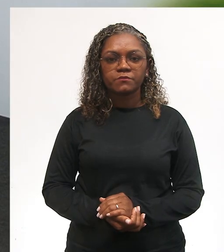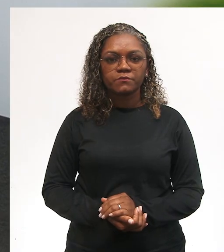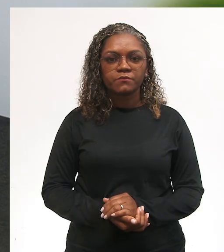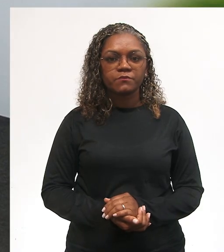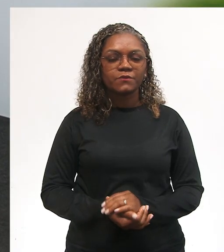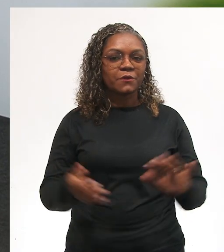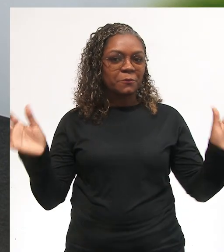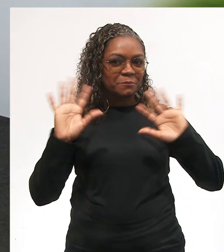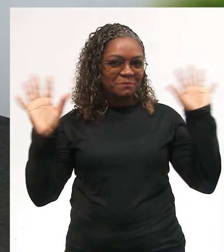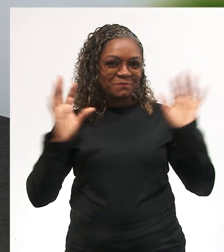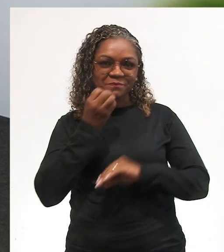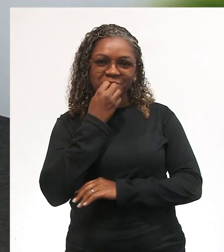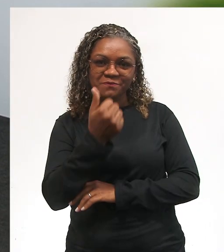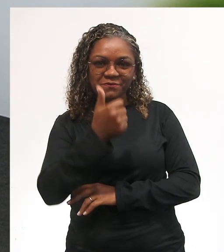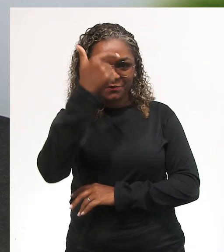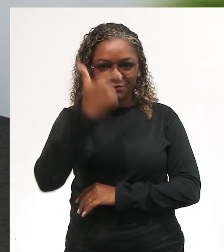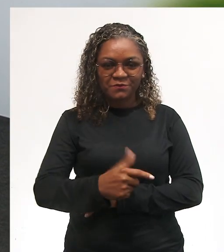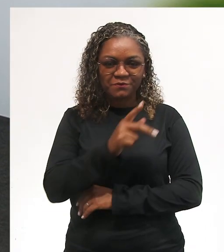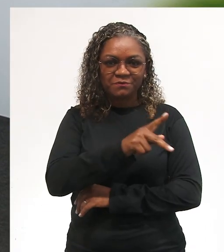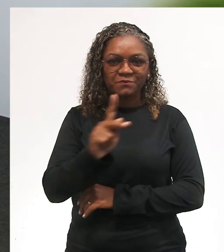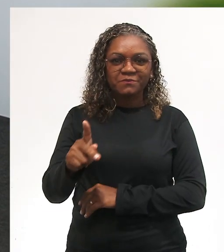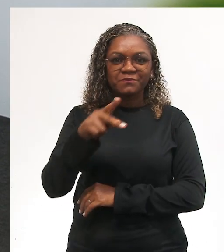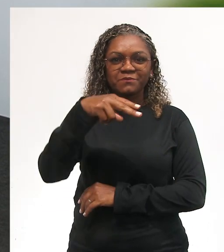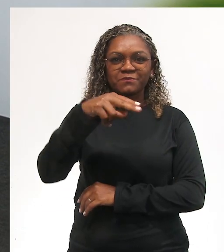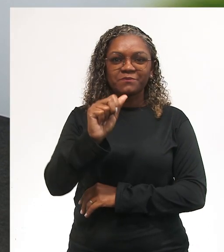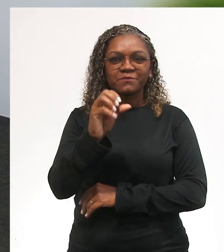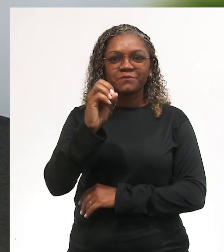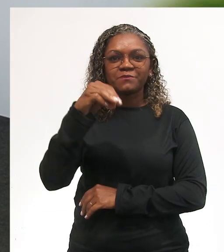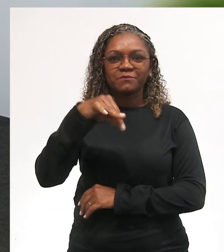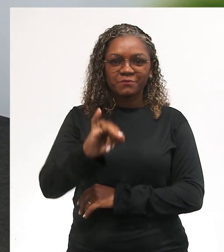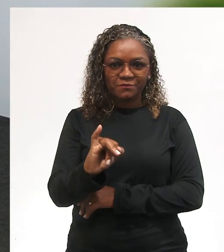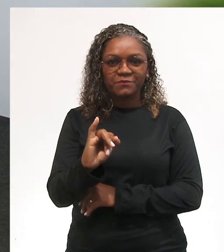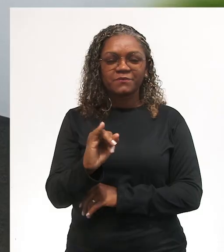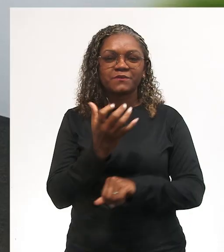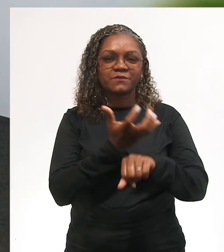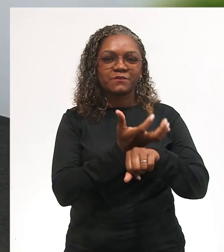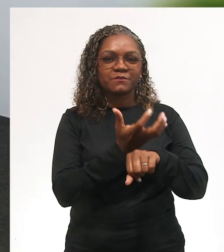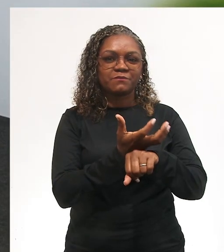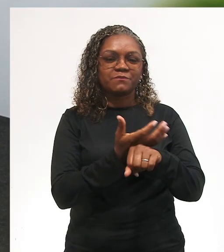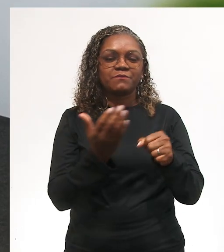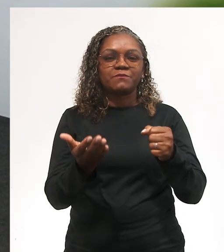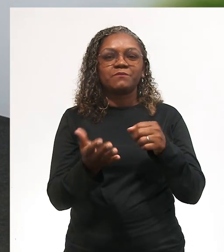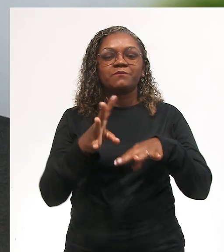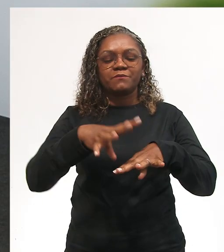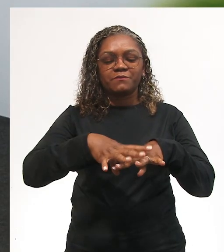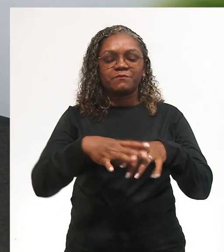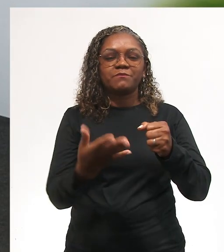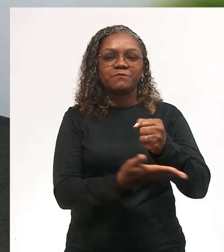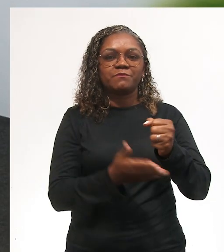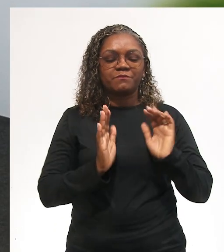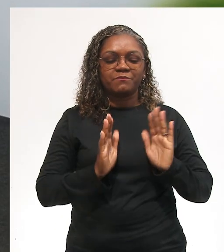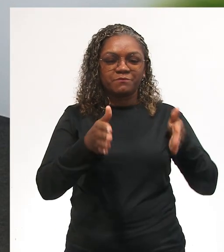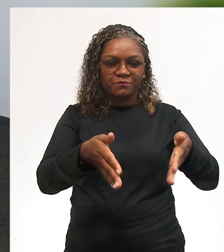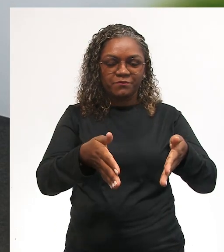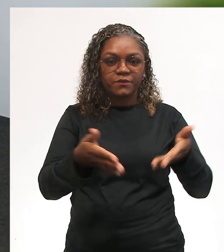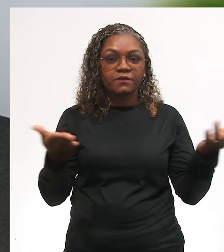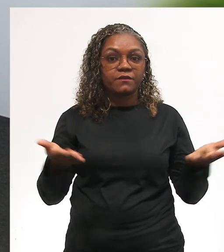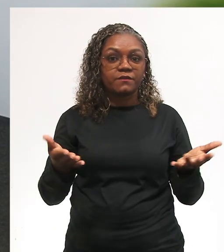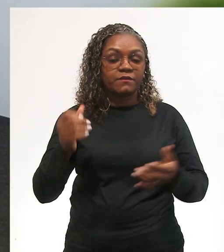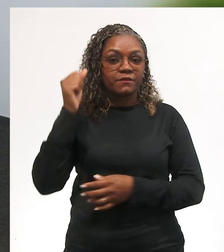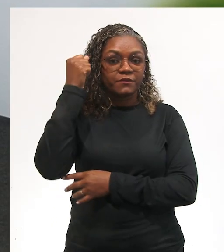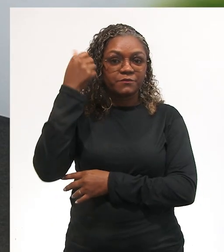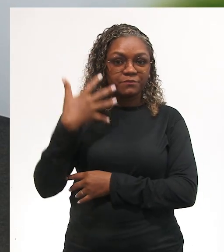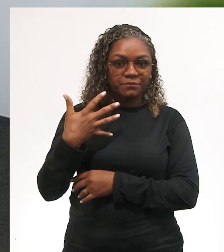Olá, tudo bem? Eu sou a professora Naomi Totuzzi, da disciplina de Matemática Básica e Aplicada. Vou começar pela minha